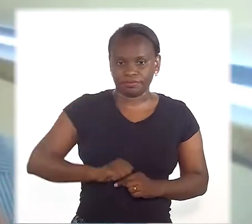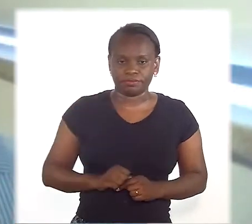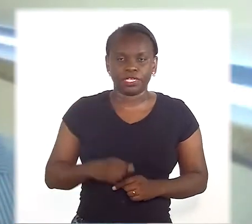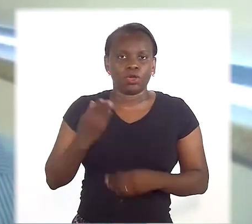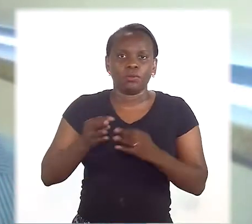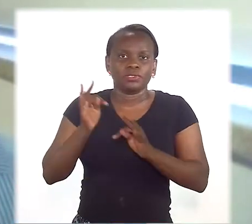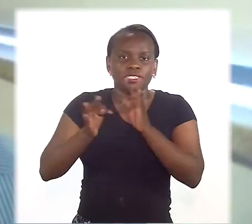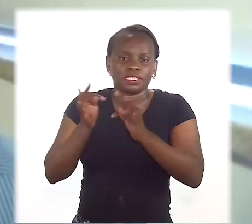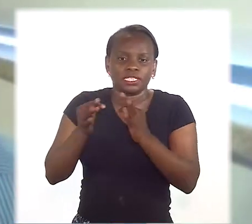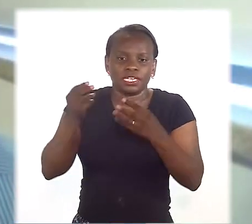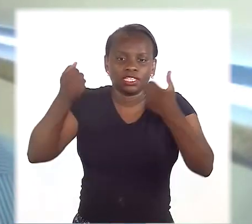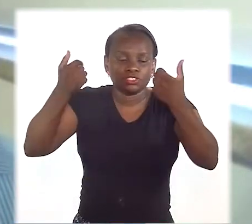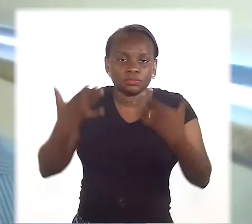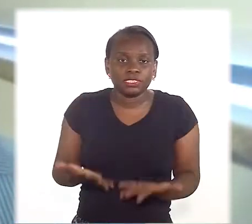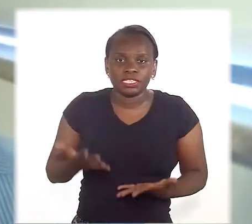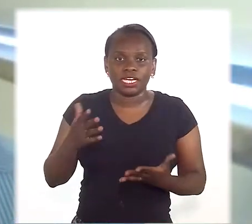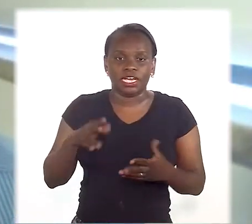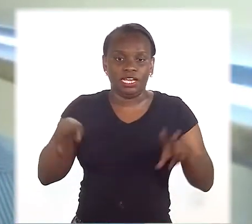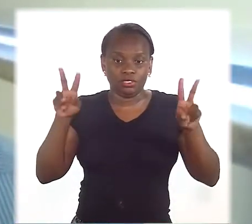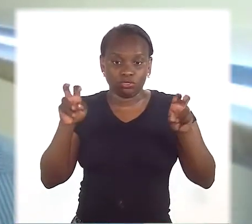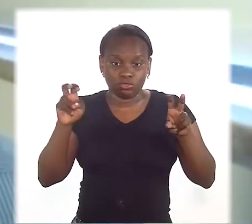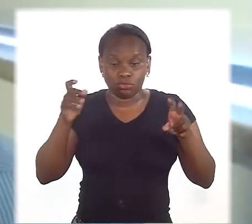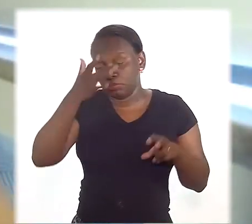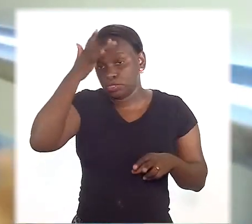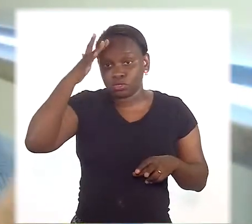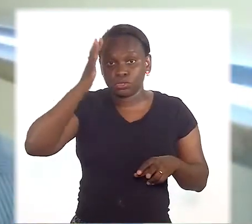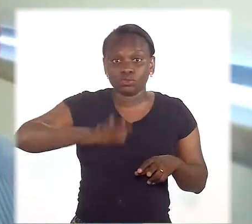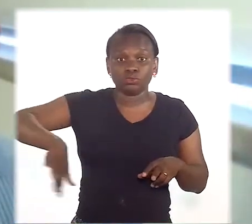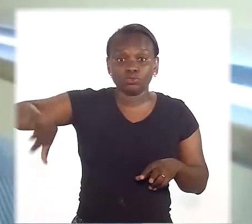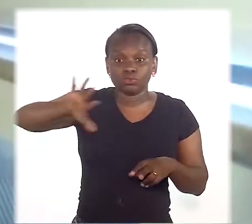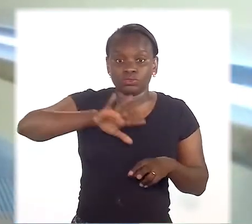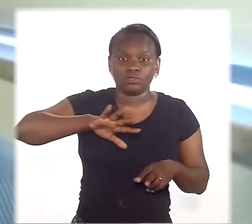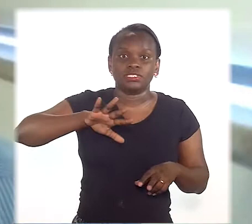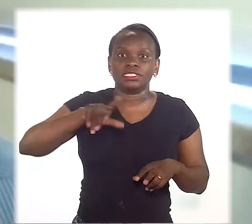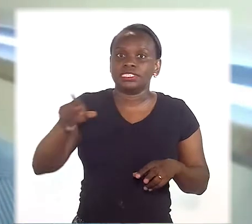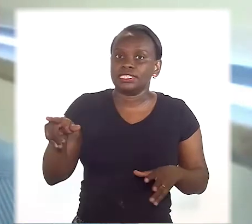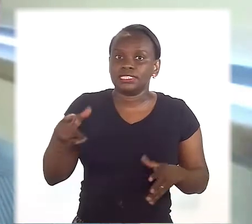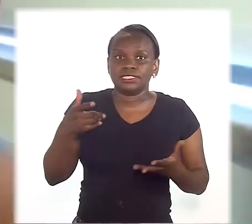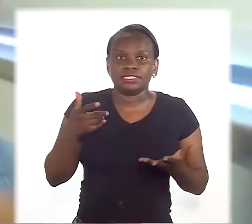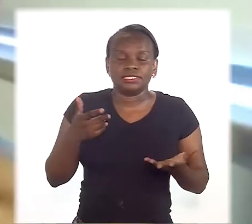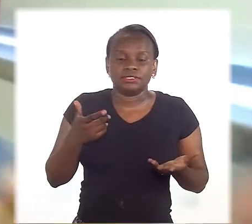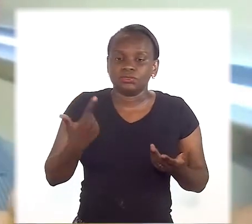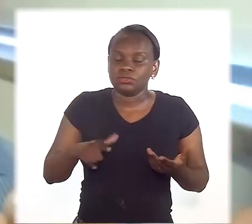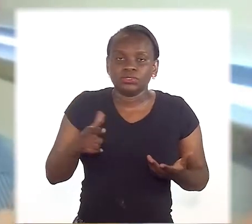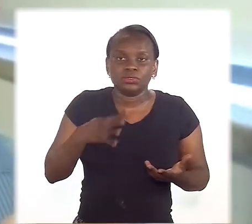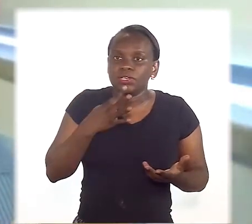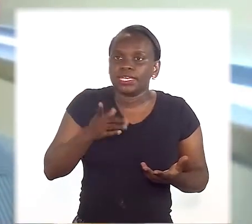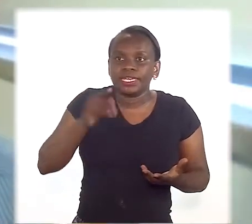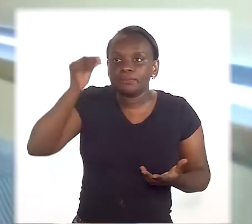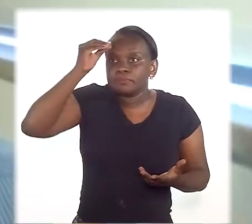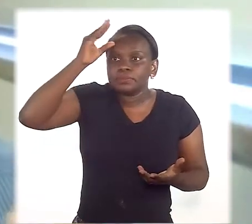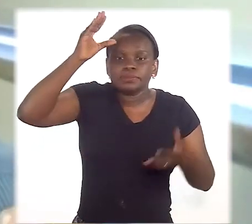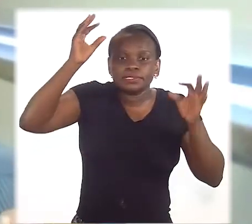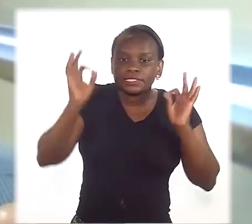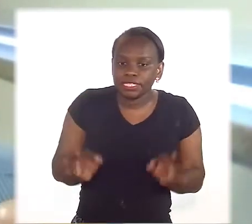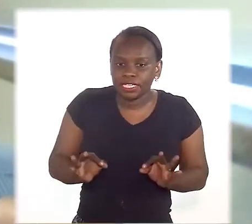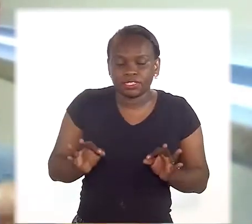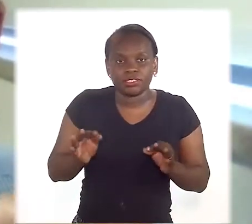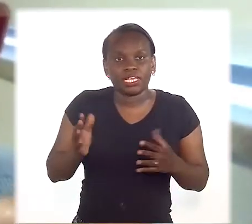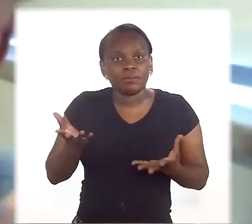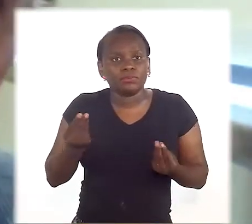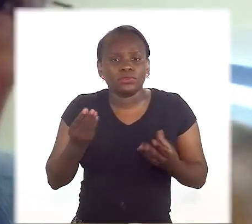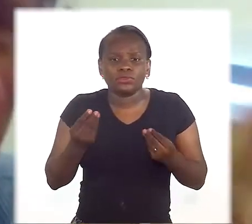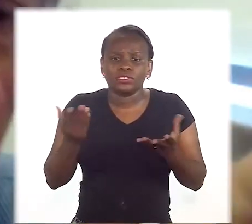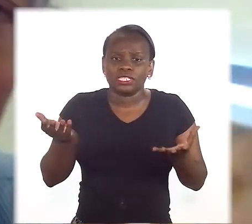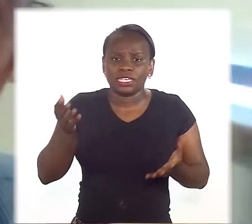Por tratar-se de um assunto em que as pessoas, de uma forma geral, não detêm conhecimento correto, e